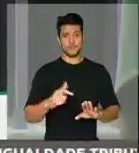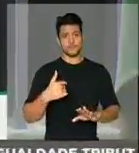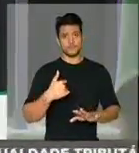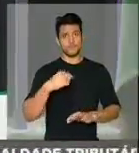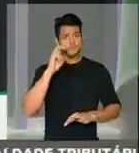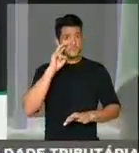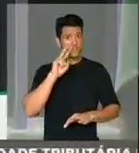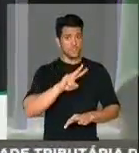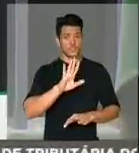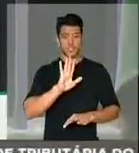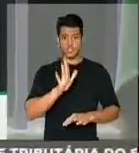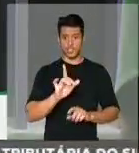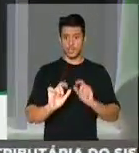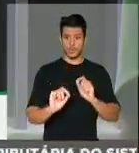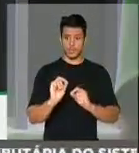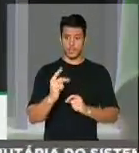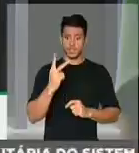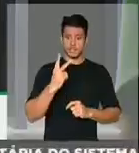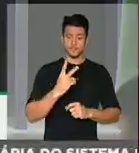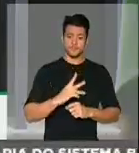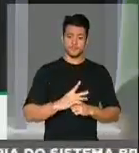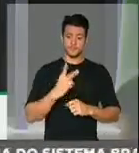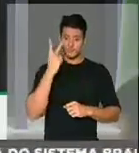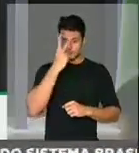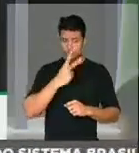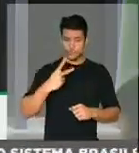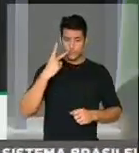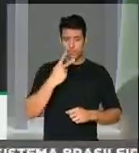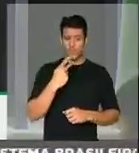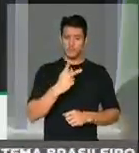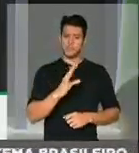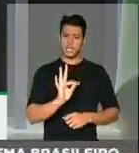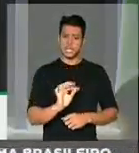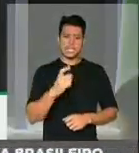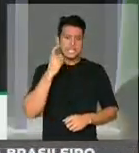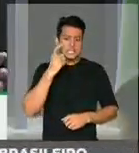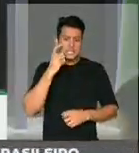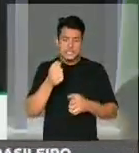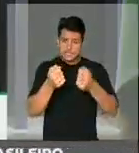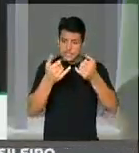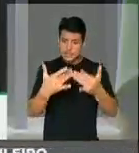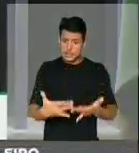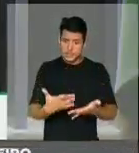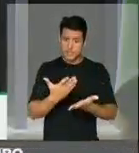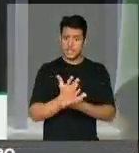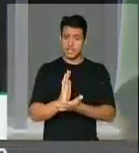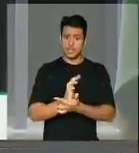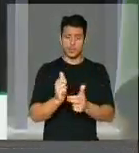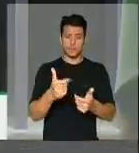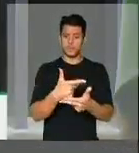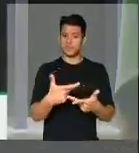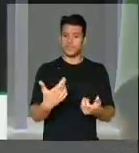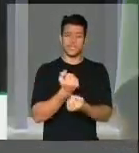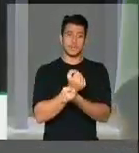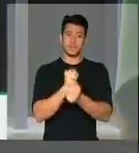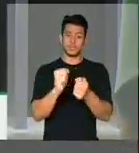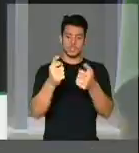últimas 2 horas o PT nas cordas, tentando explicar o inexplicável,